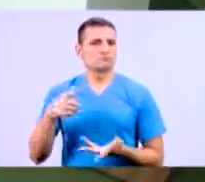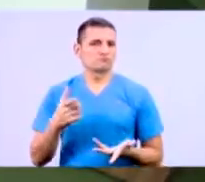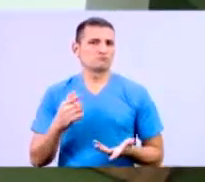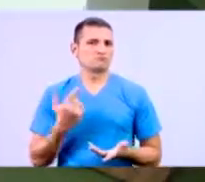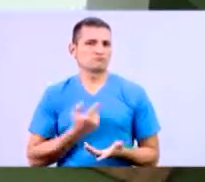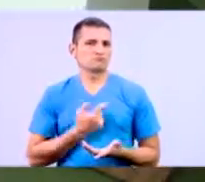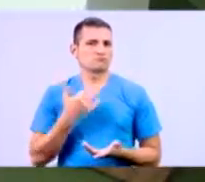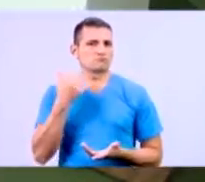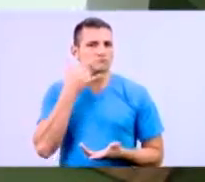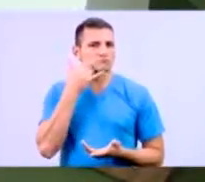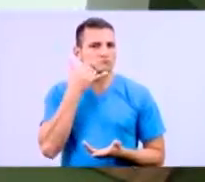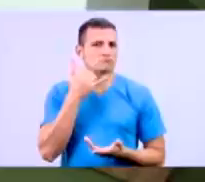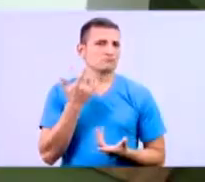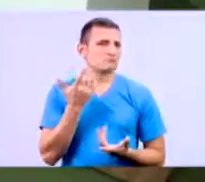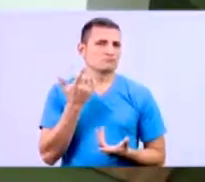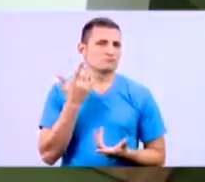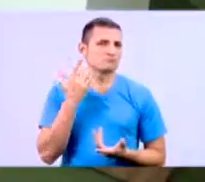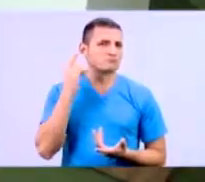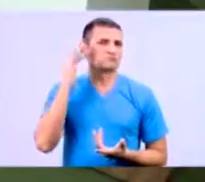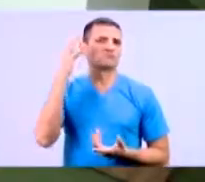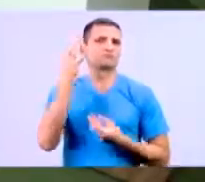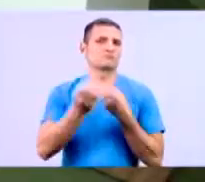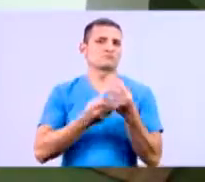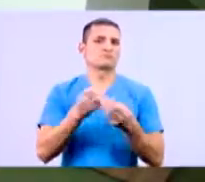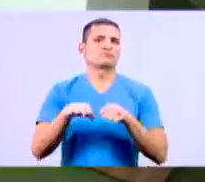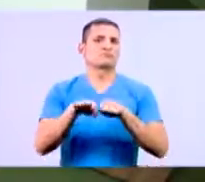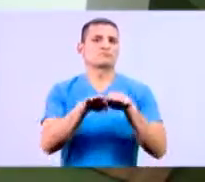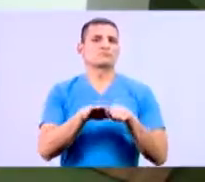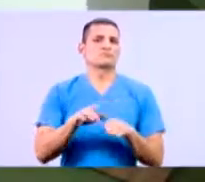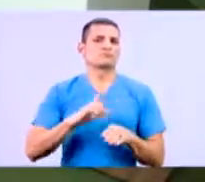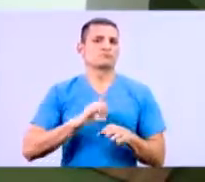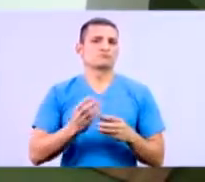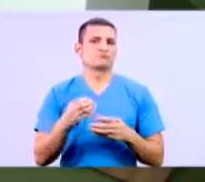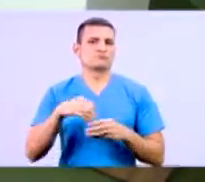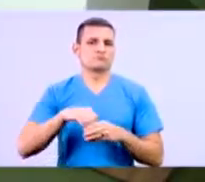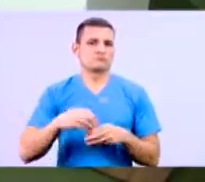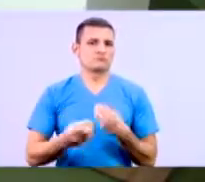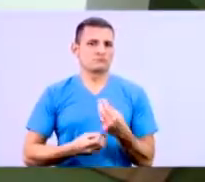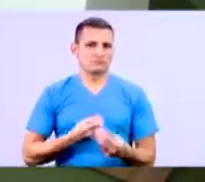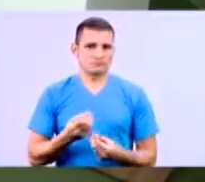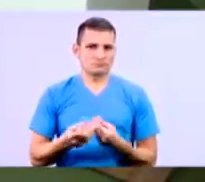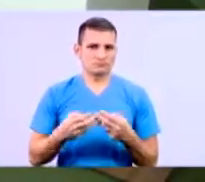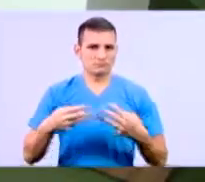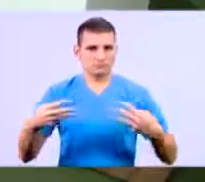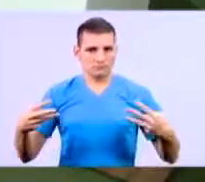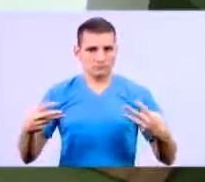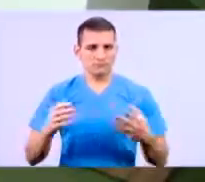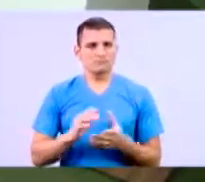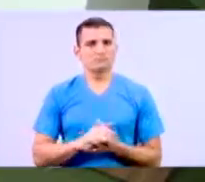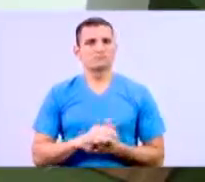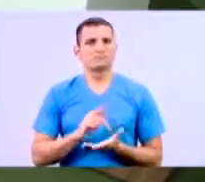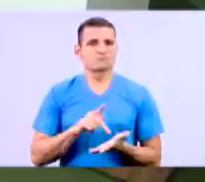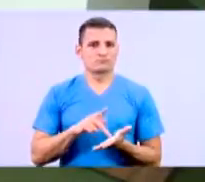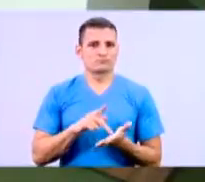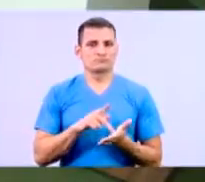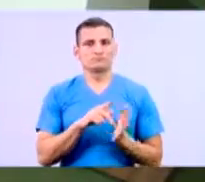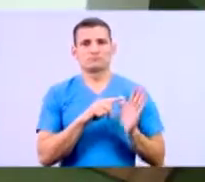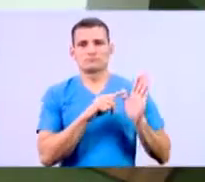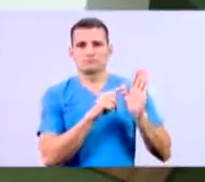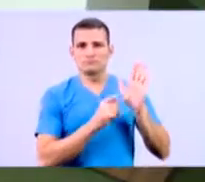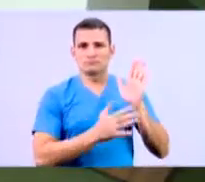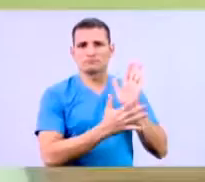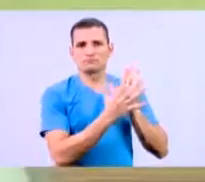gente nem imagina quantos padrões ou quanto de padronização nós temos aí por trás, né? É verdade, a imagem ela é bem clara,